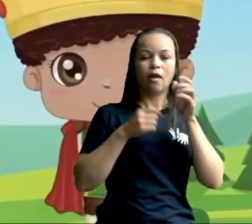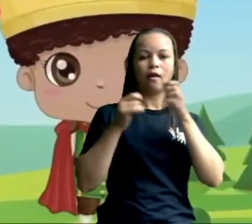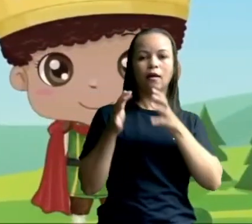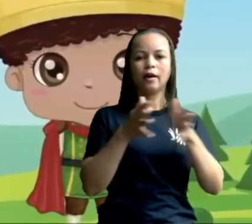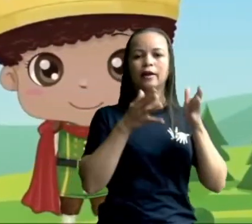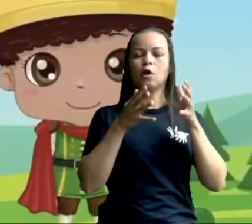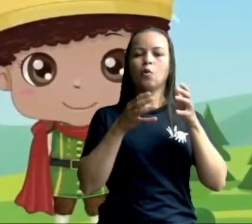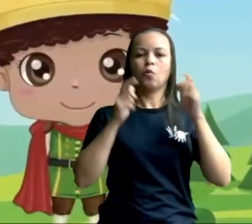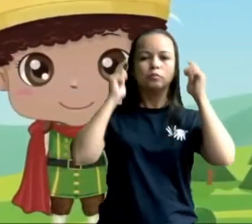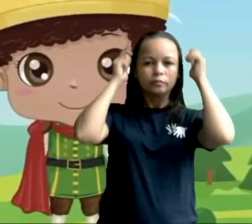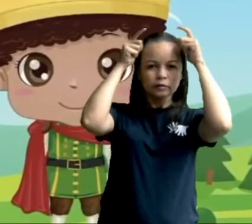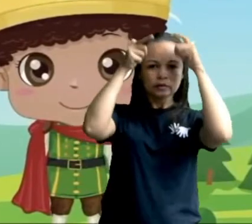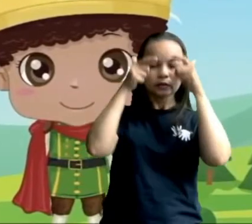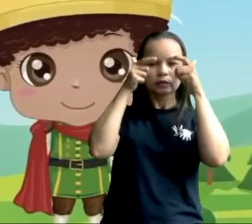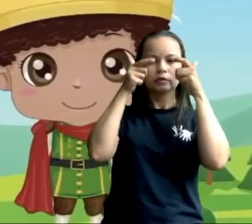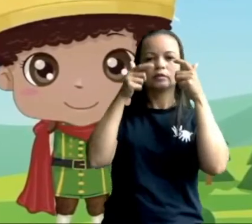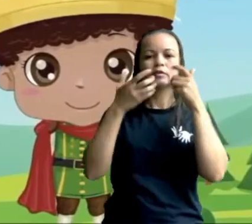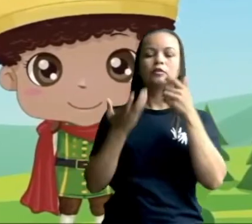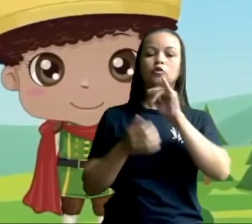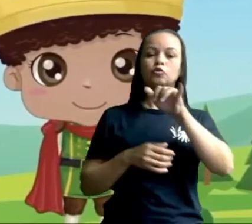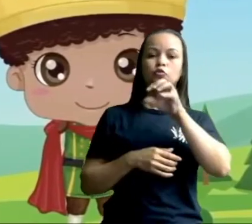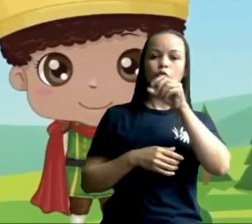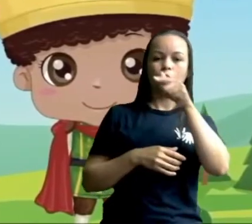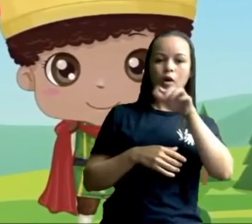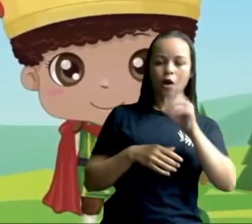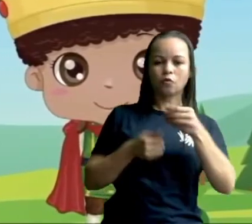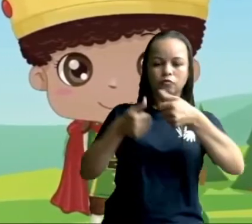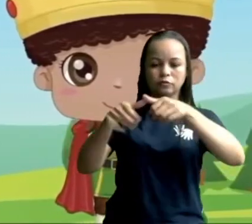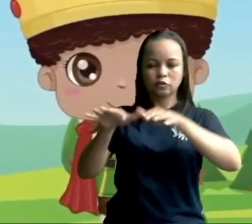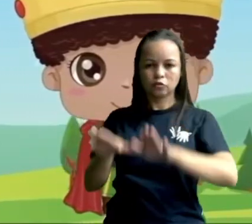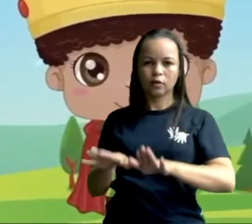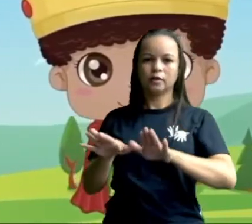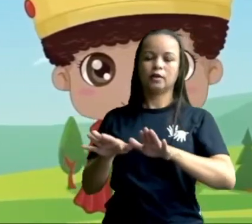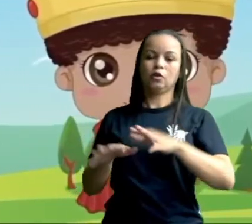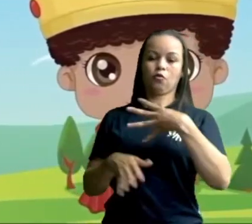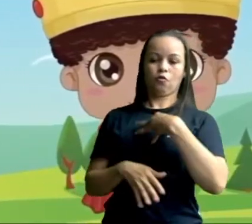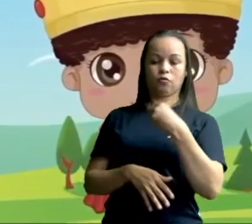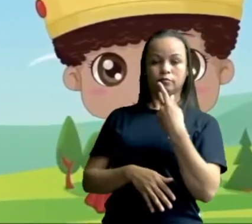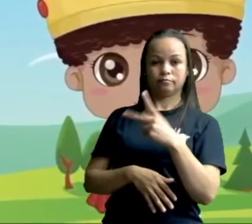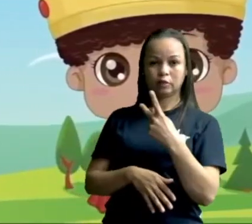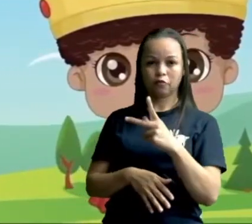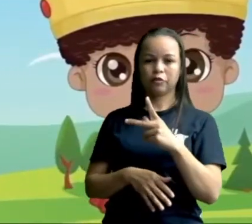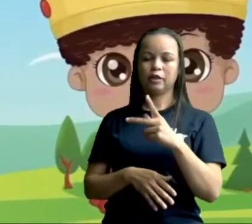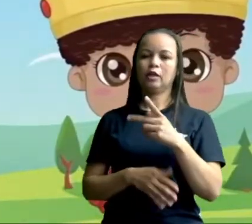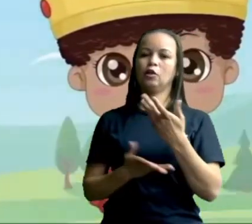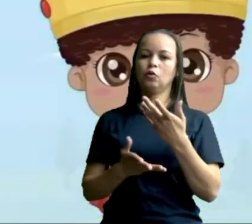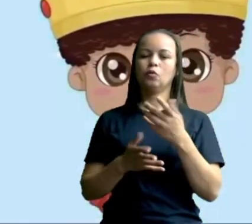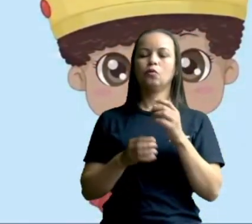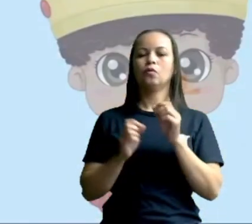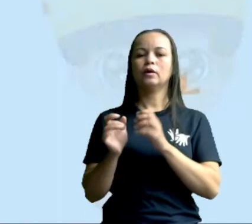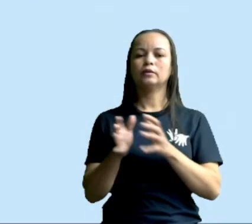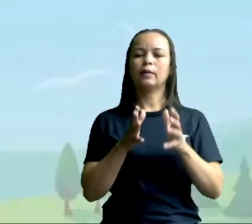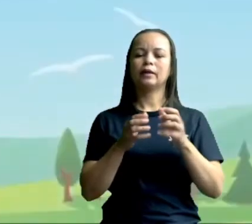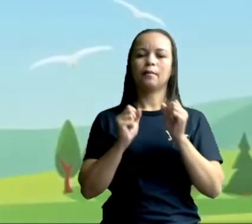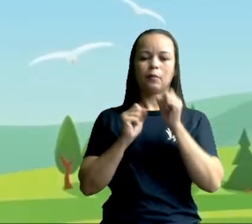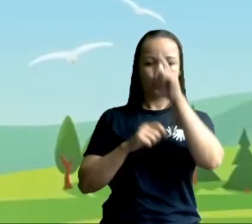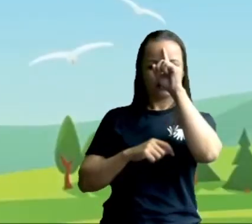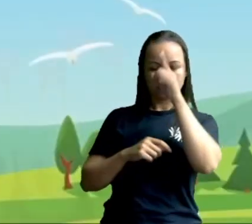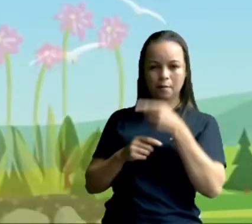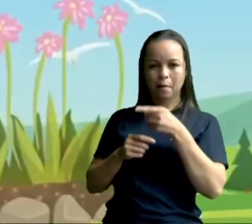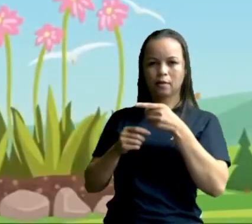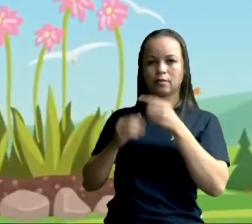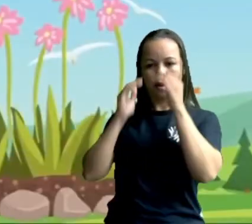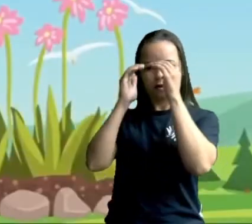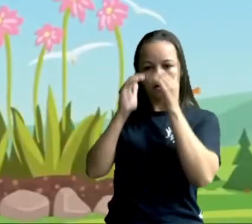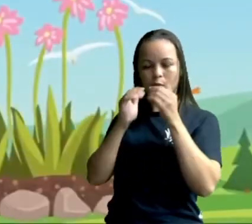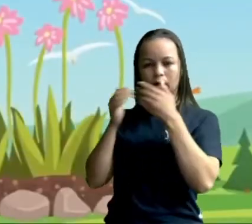VI deixou aqui o seu filho Pedro de Alcântara para que ele pudesse governar o Brasil.